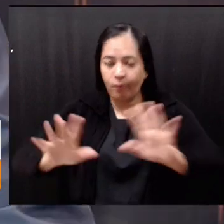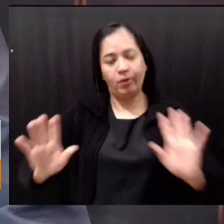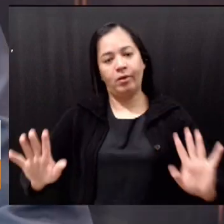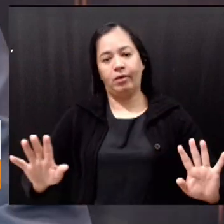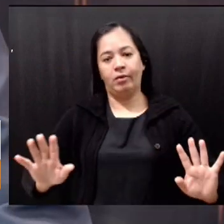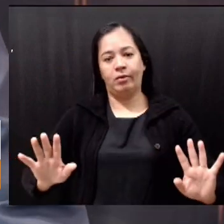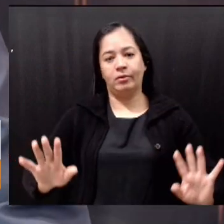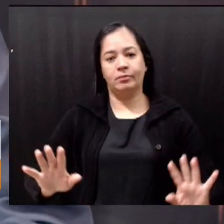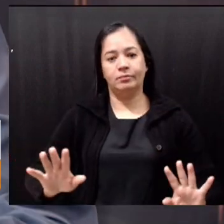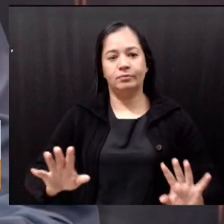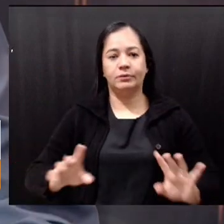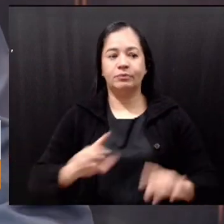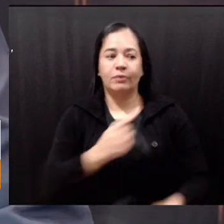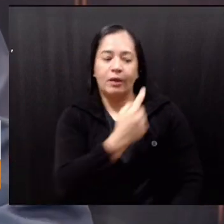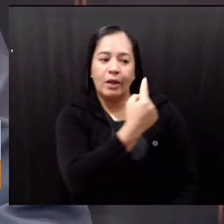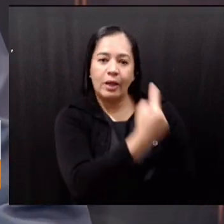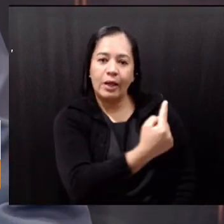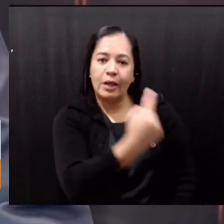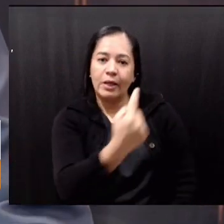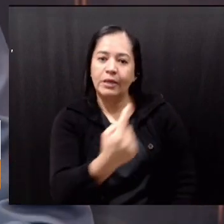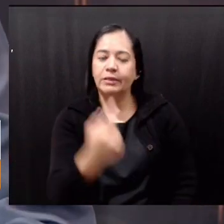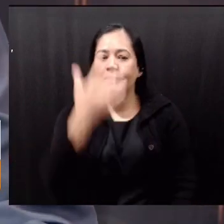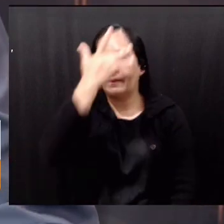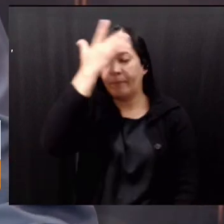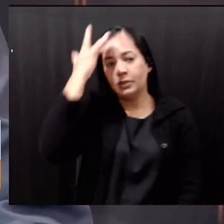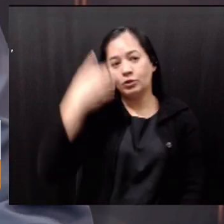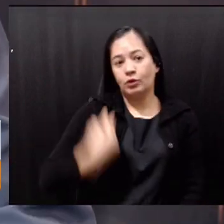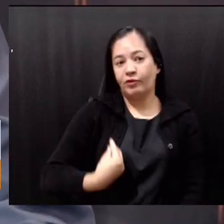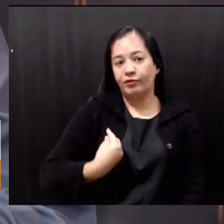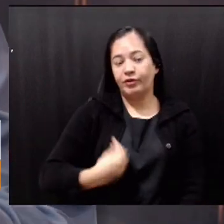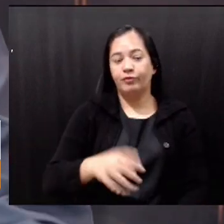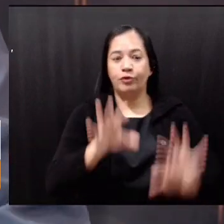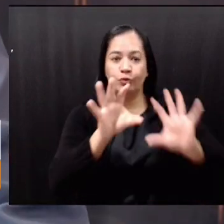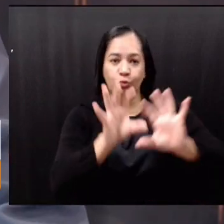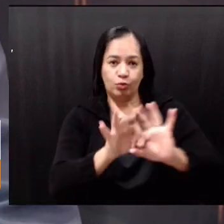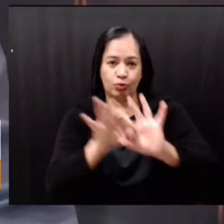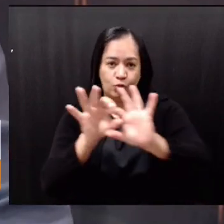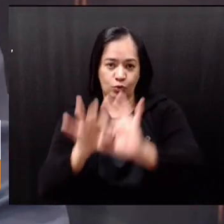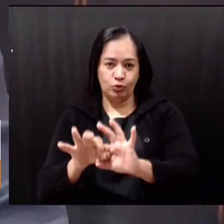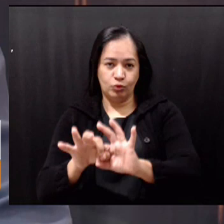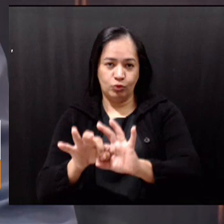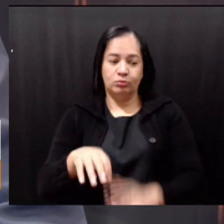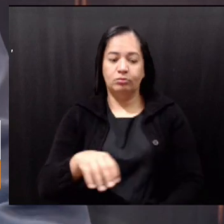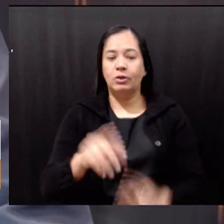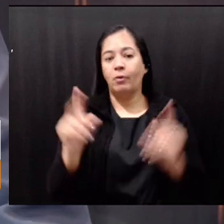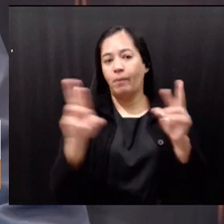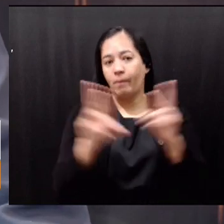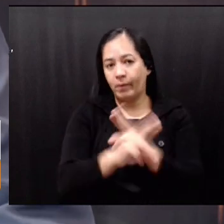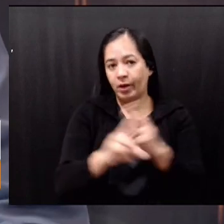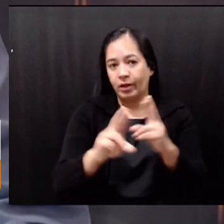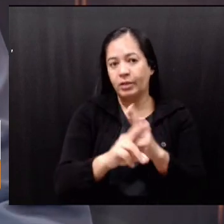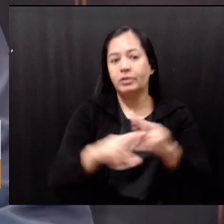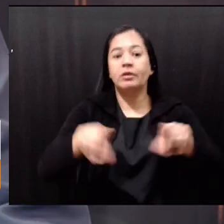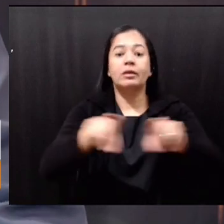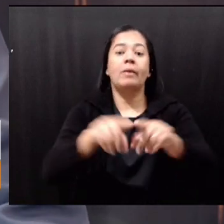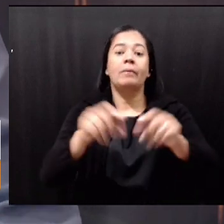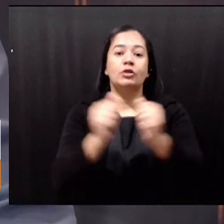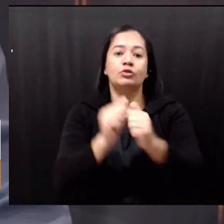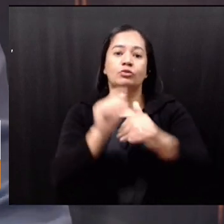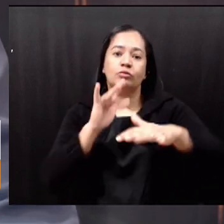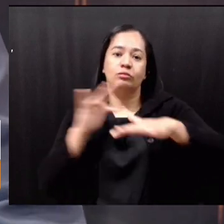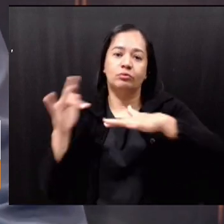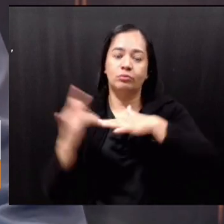pessoa tem um contexto, cada pessoa tem uma relação, inclusive com as tecnologias, uma capacidade